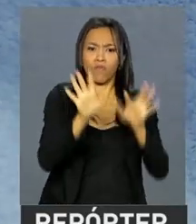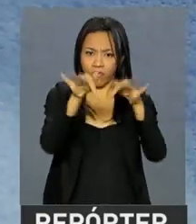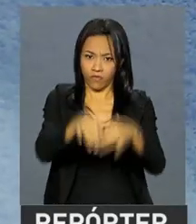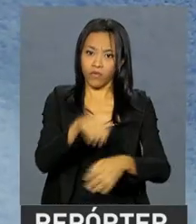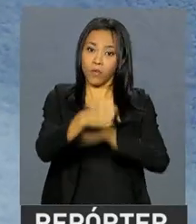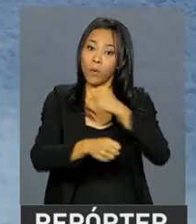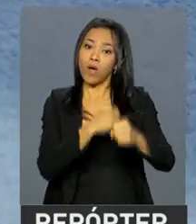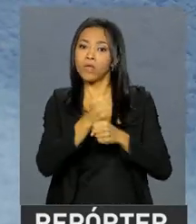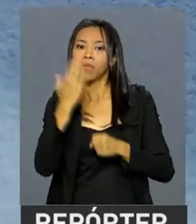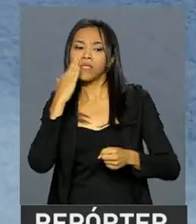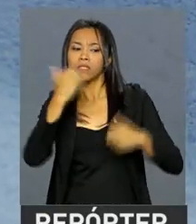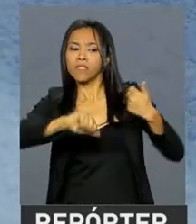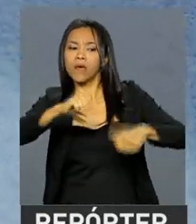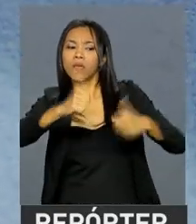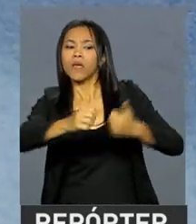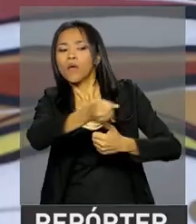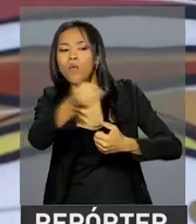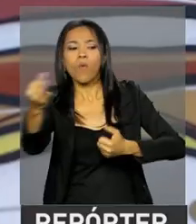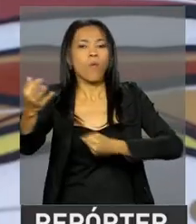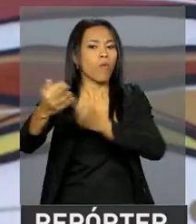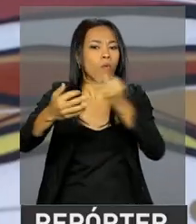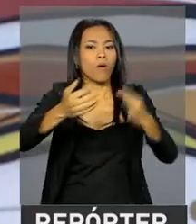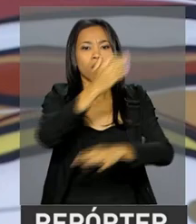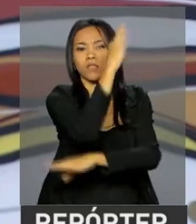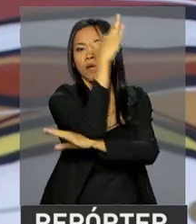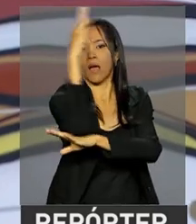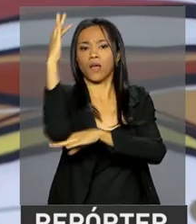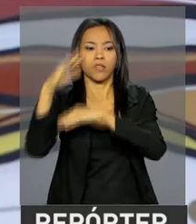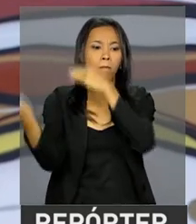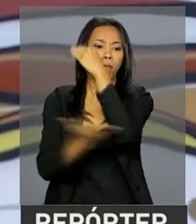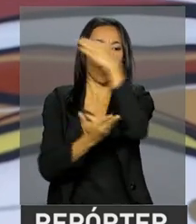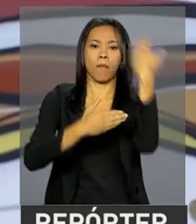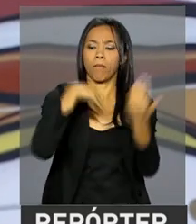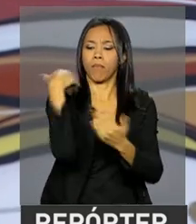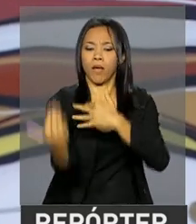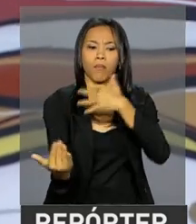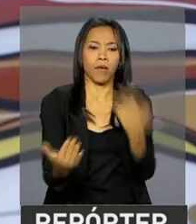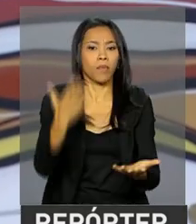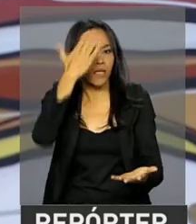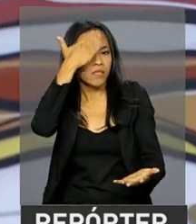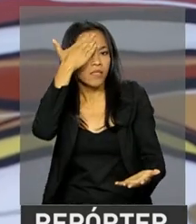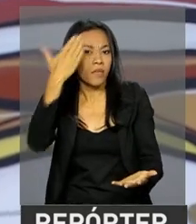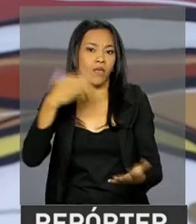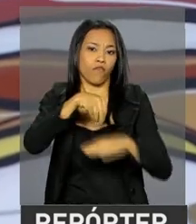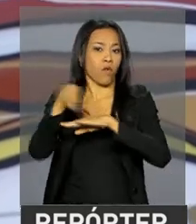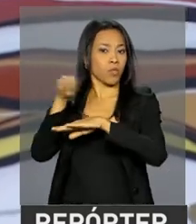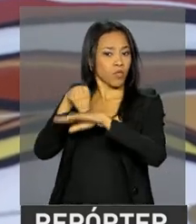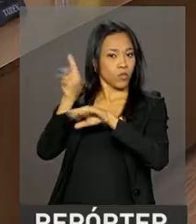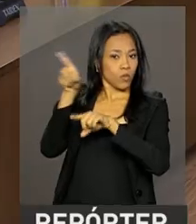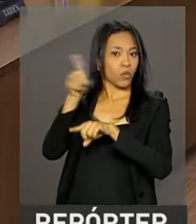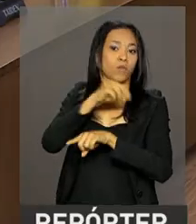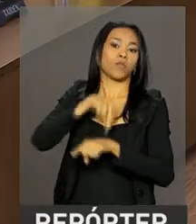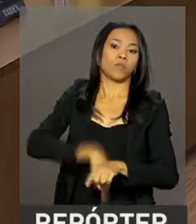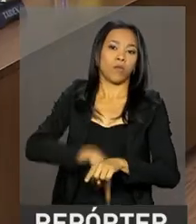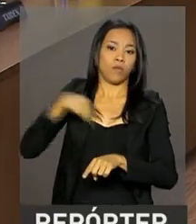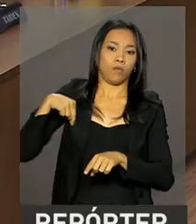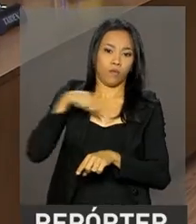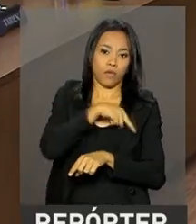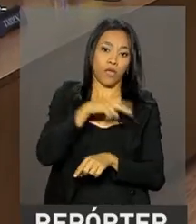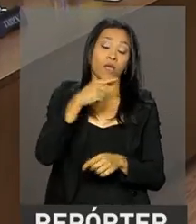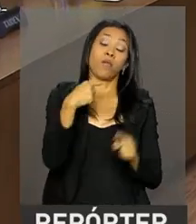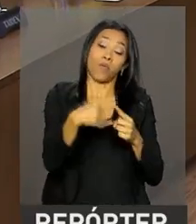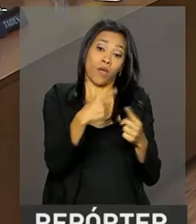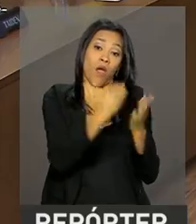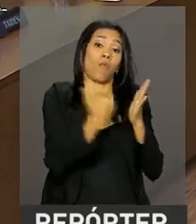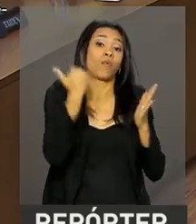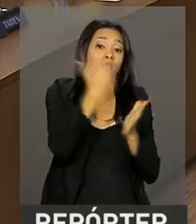confirmação das taxas de desmatamento o ministro do meio ambiente acredita que as taxas que aumentaram em 2015 e